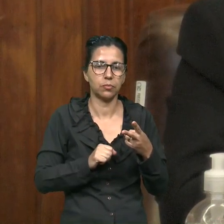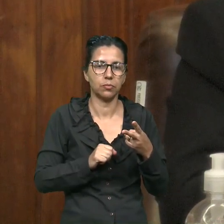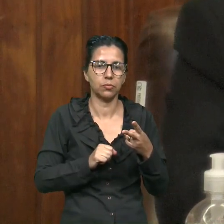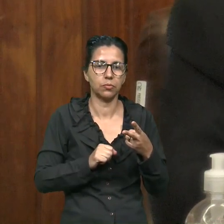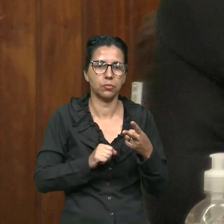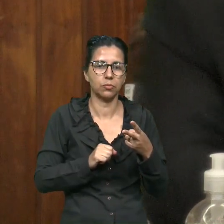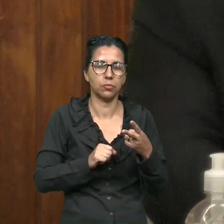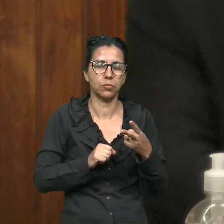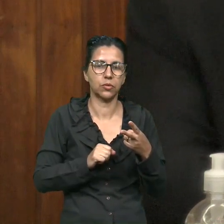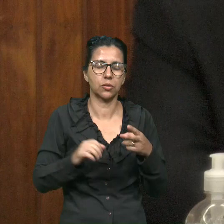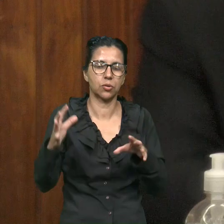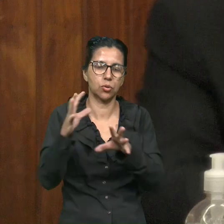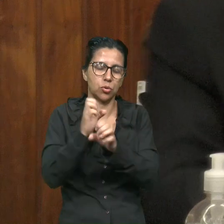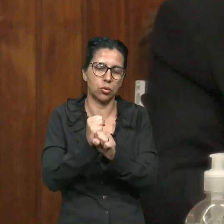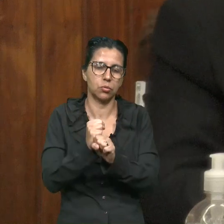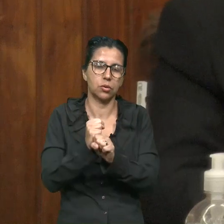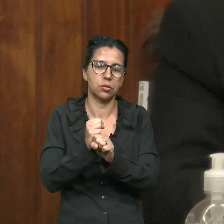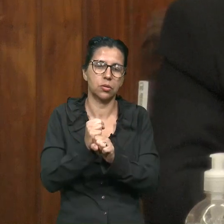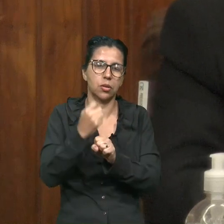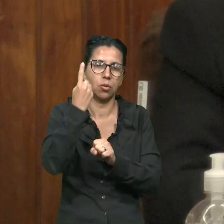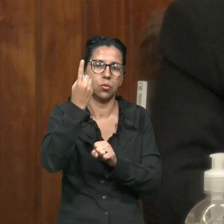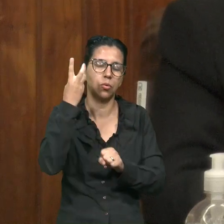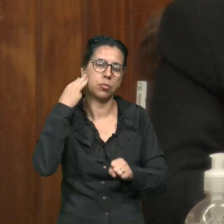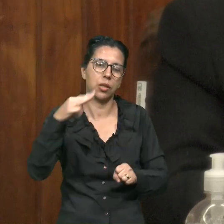R$ 15.419,88. Valor total até o momento